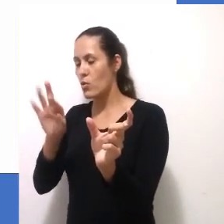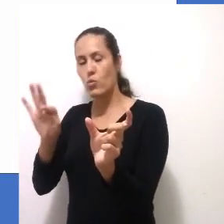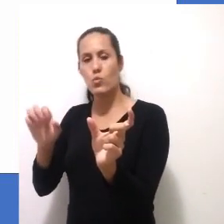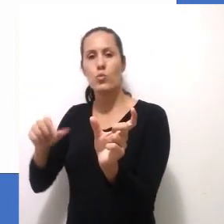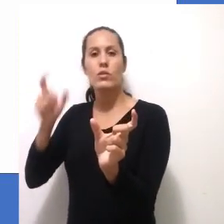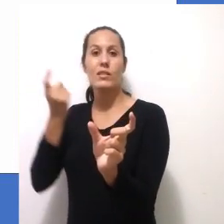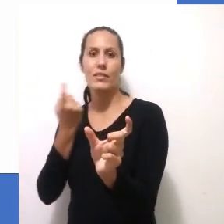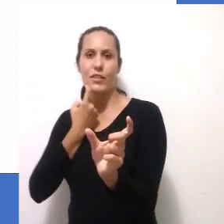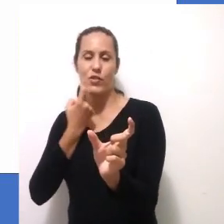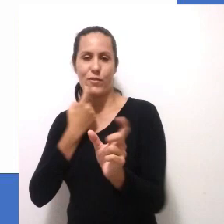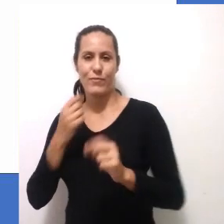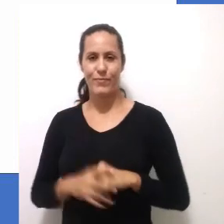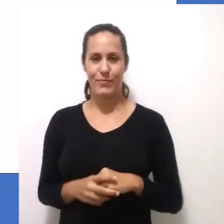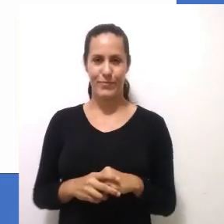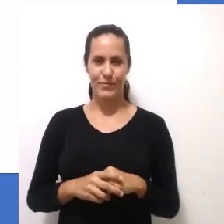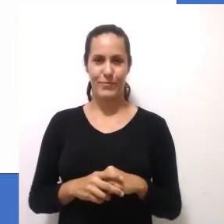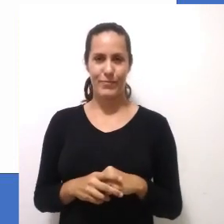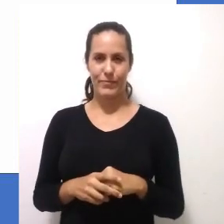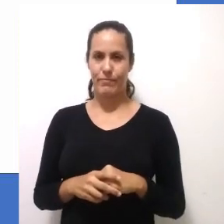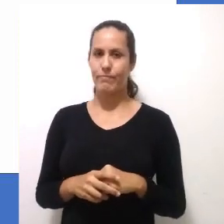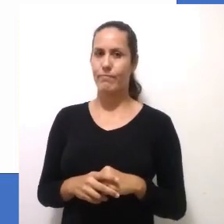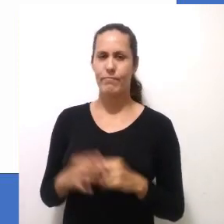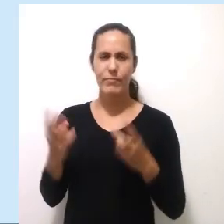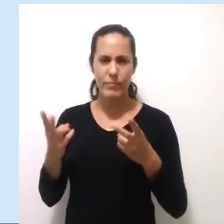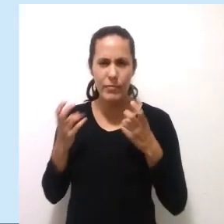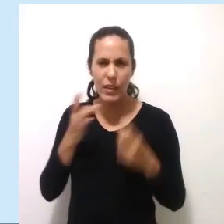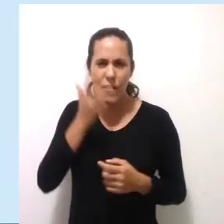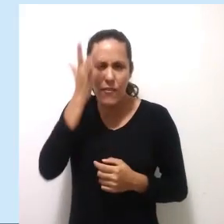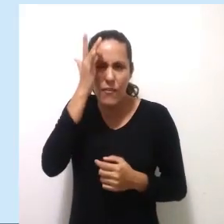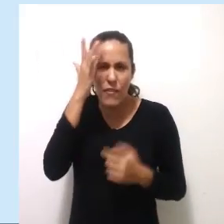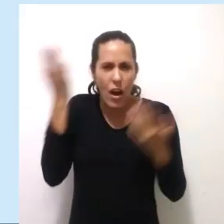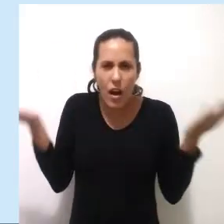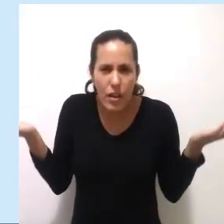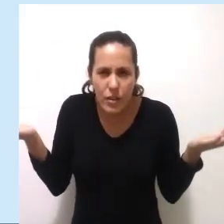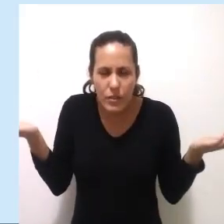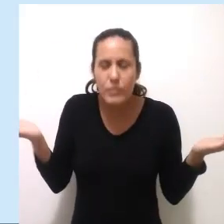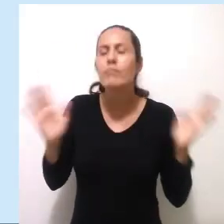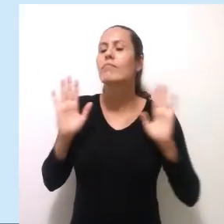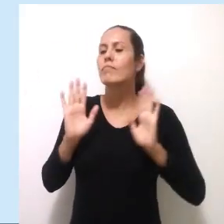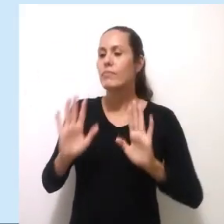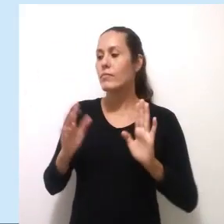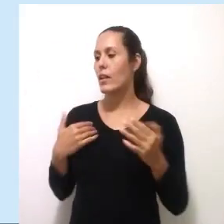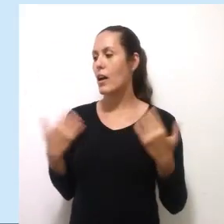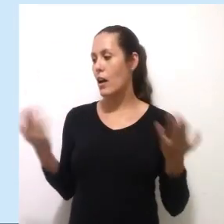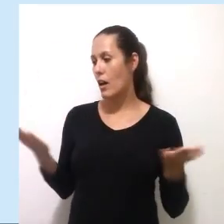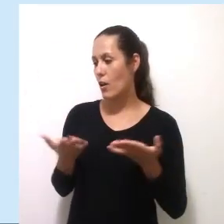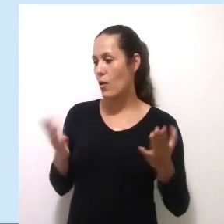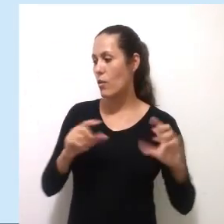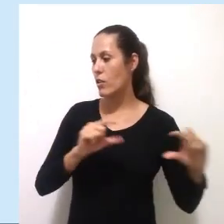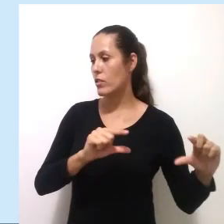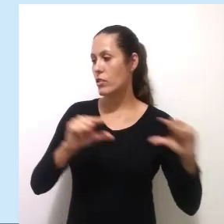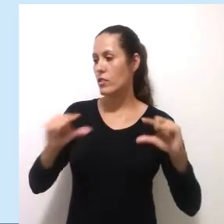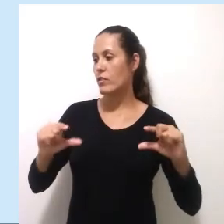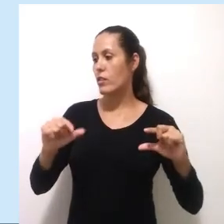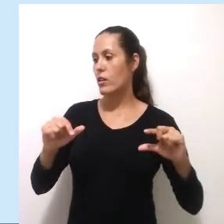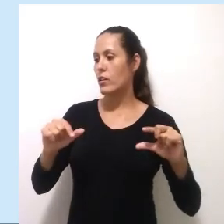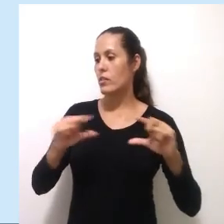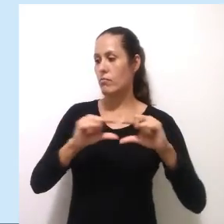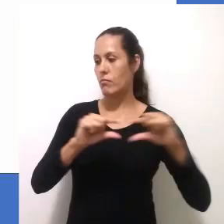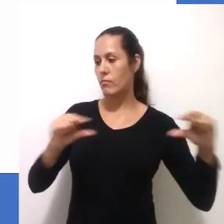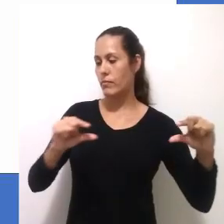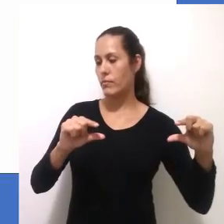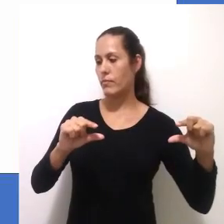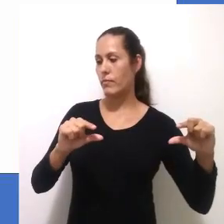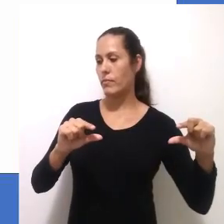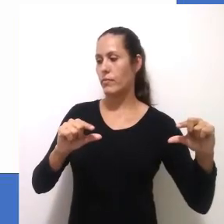indo assistir Naruto na sexta-feira. Percebam como é fácil? E aí agora a gente vai checar a